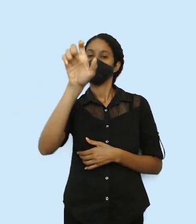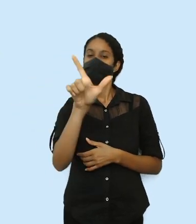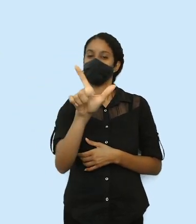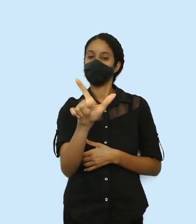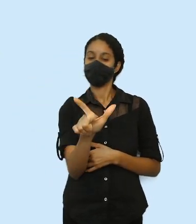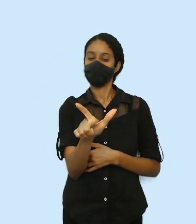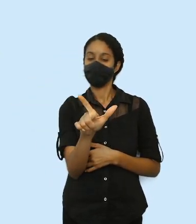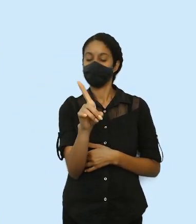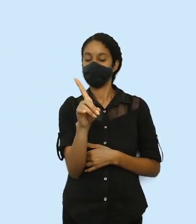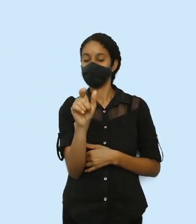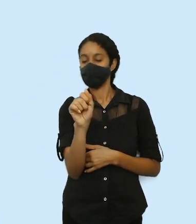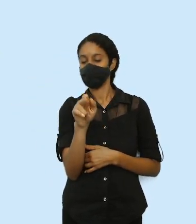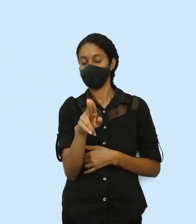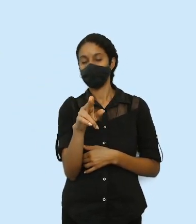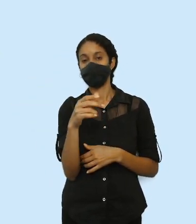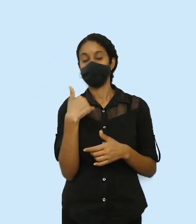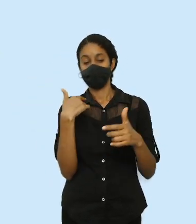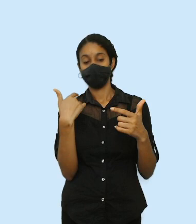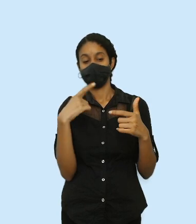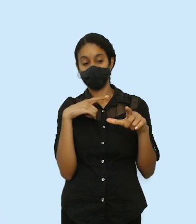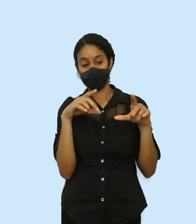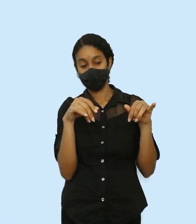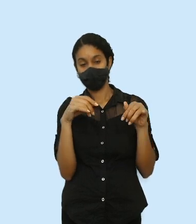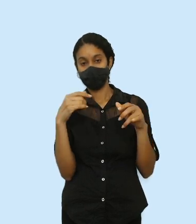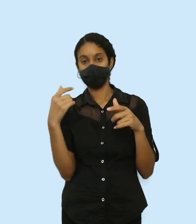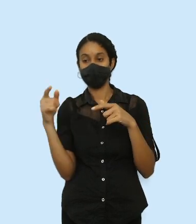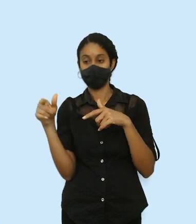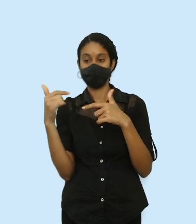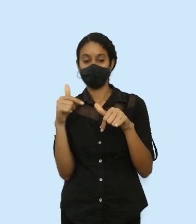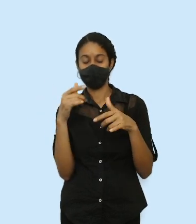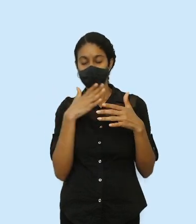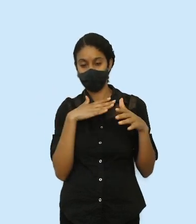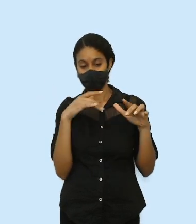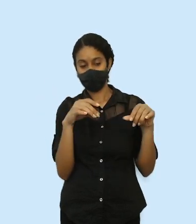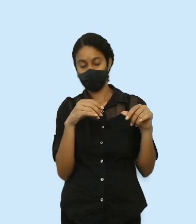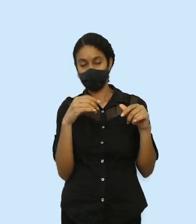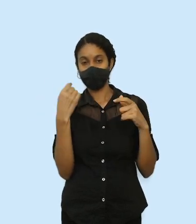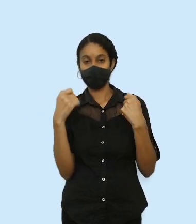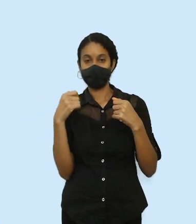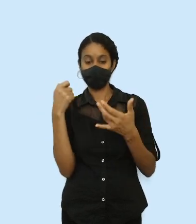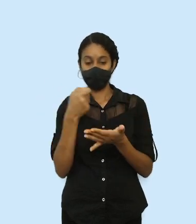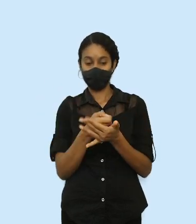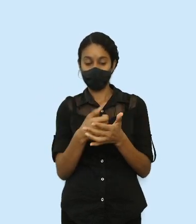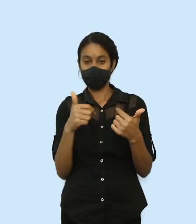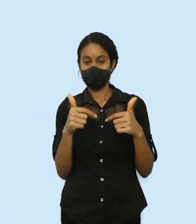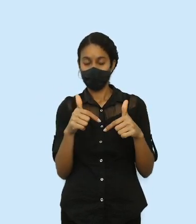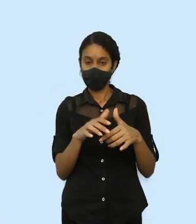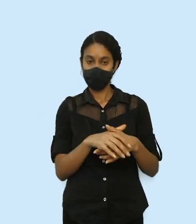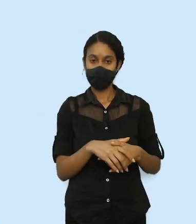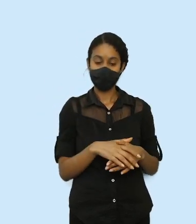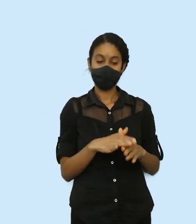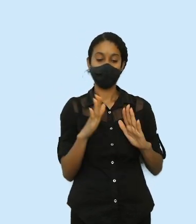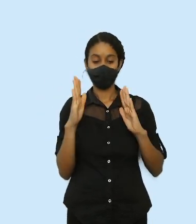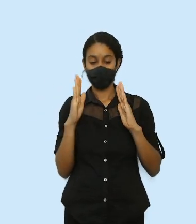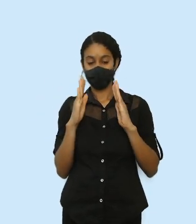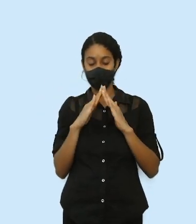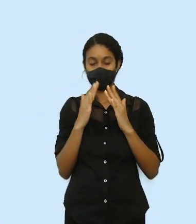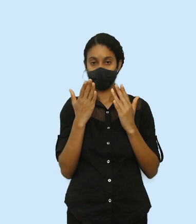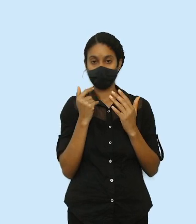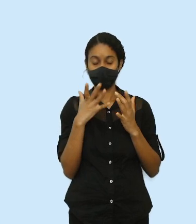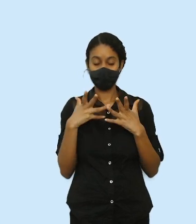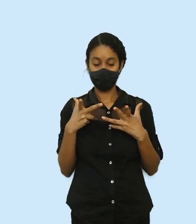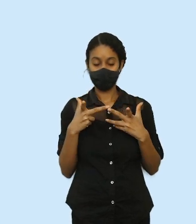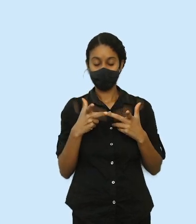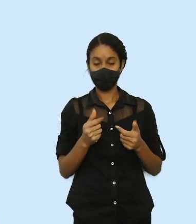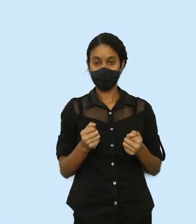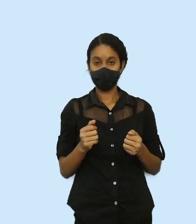tenho terra, quer trabalhar na minha terra? Só que você tem que pagar por esse trabalho. Ou seja, você pagava pela moradia, pela alimentação, você pagava